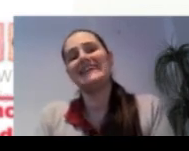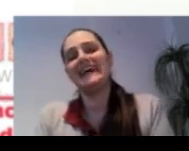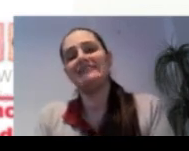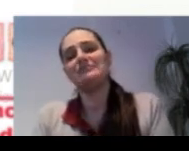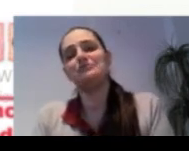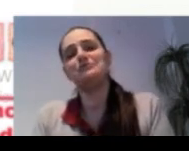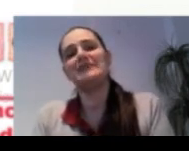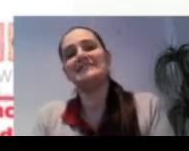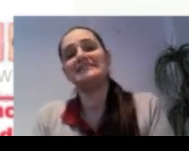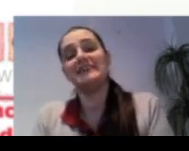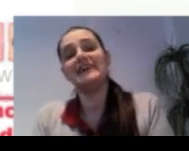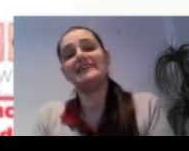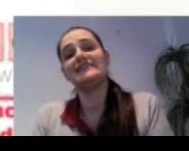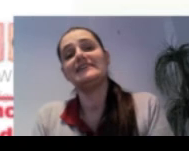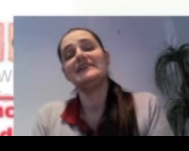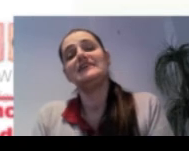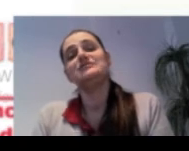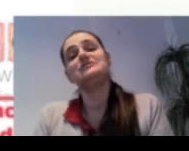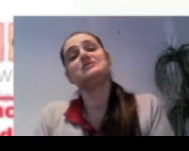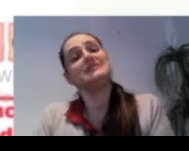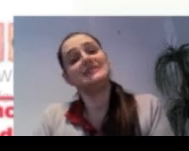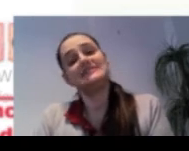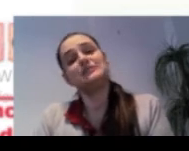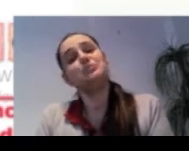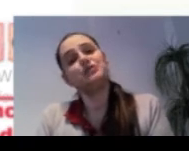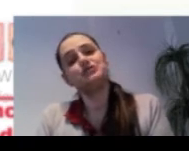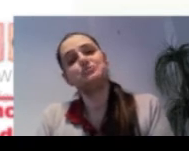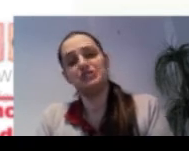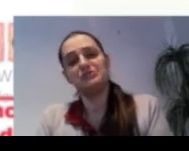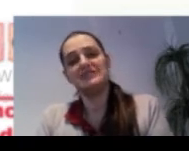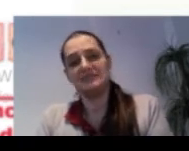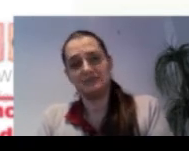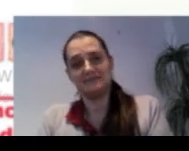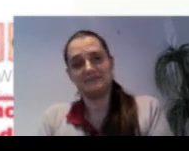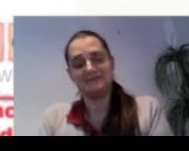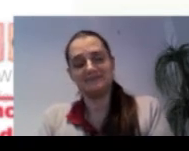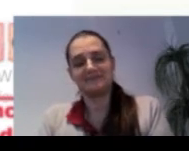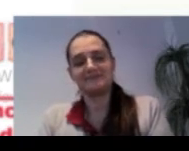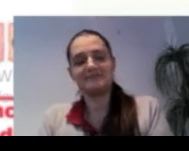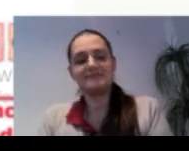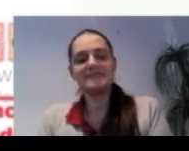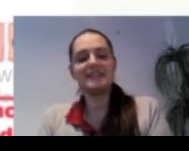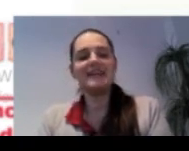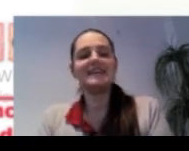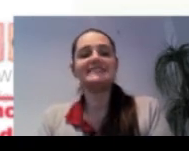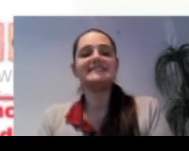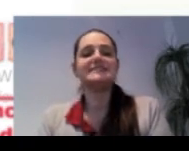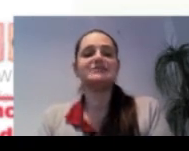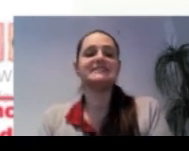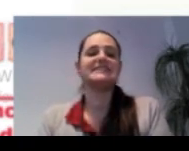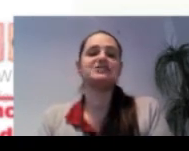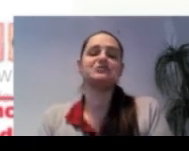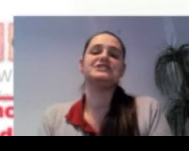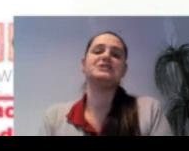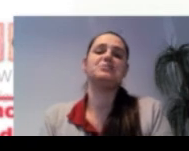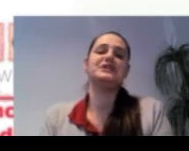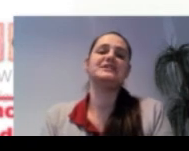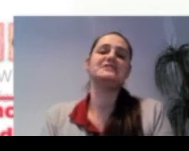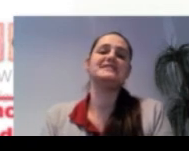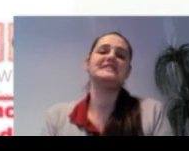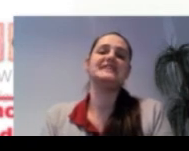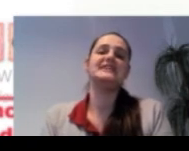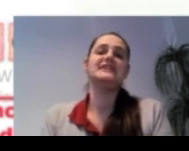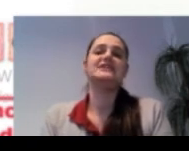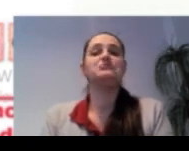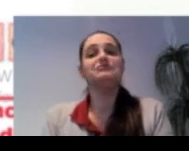muito mais grave, muito mais severa do que uma delação por substituição. Essas são as delações que